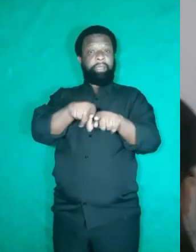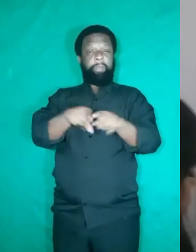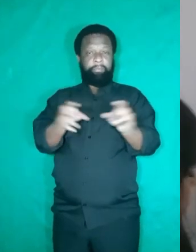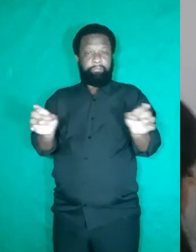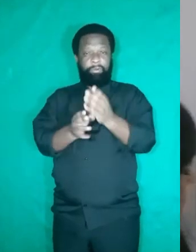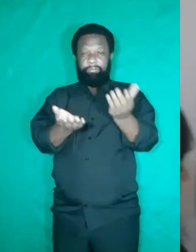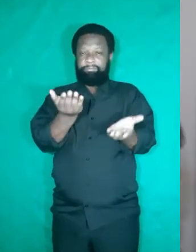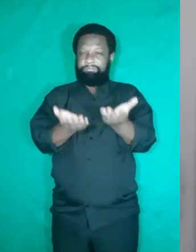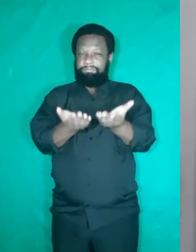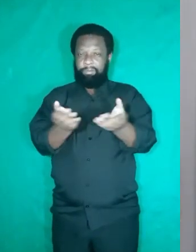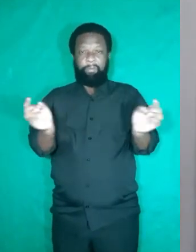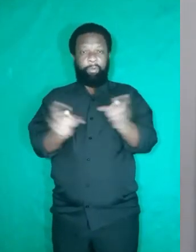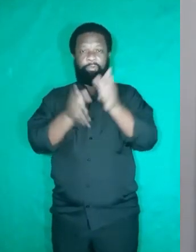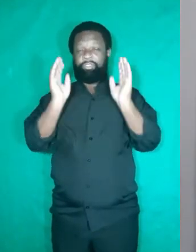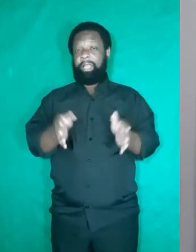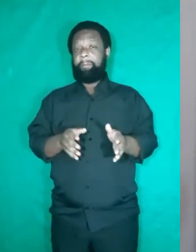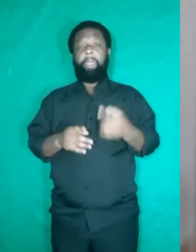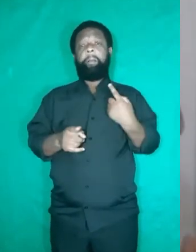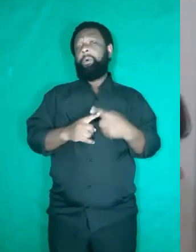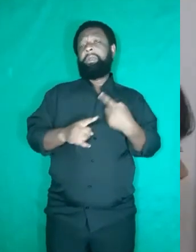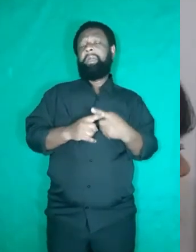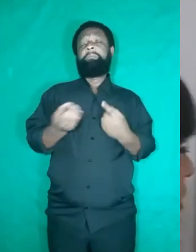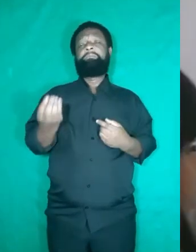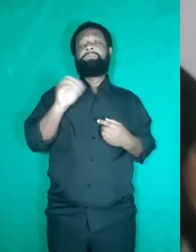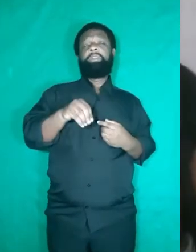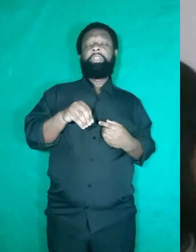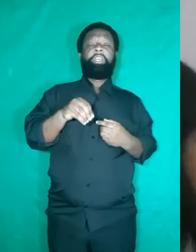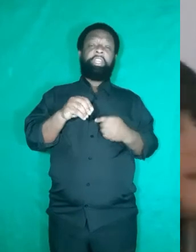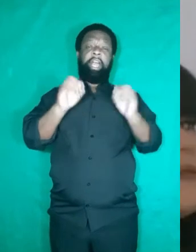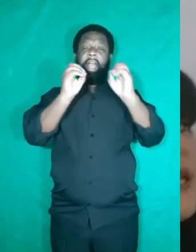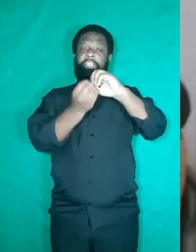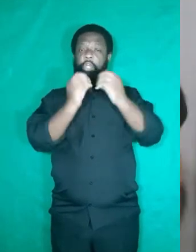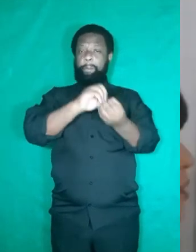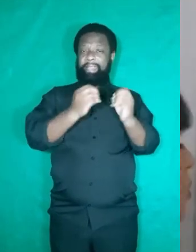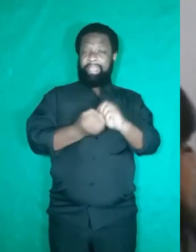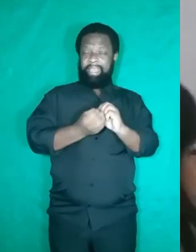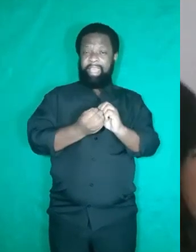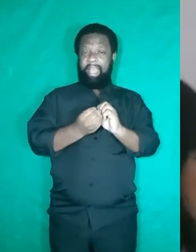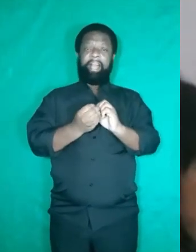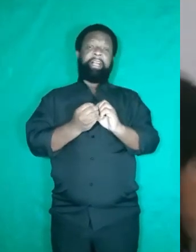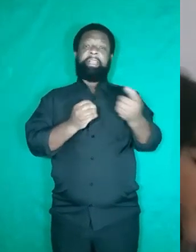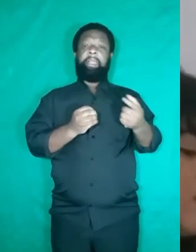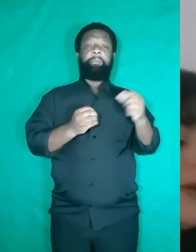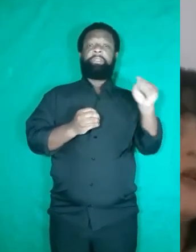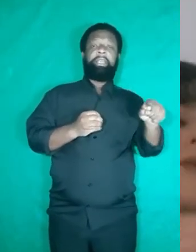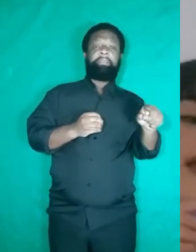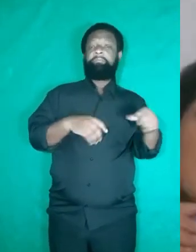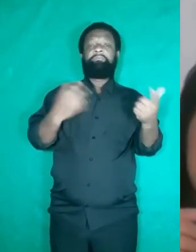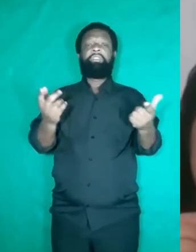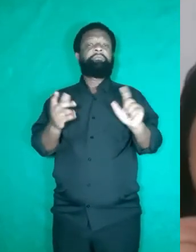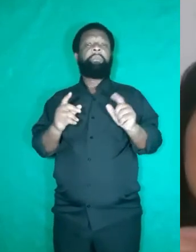eu coloquei a geometria da amônia assim e não coloquei assim? Por que eu não coloquei o nitrogênio aqui